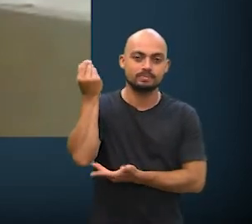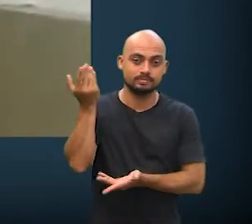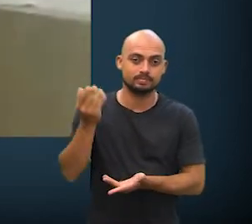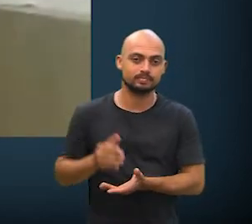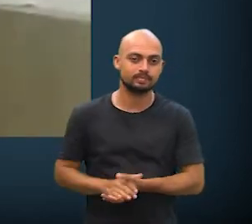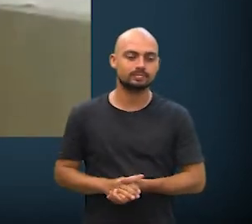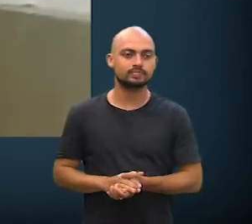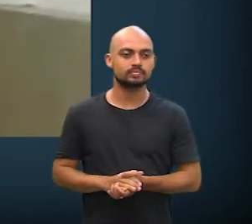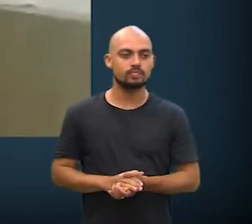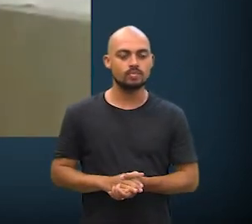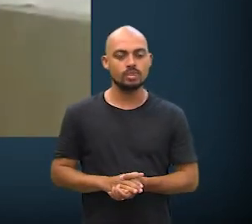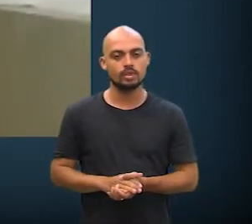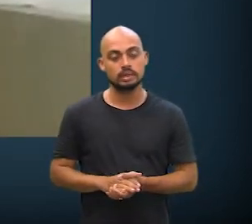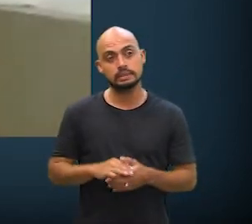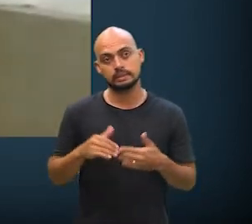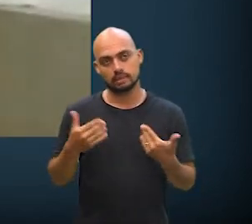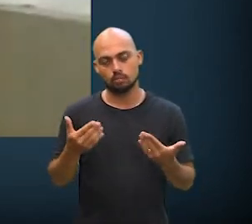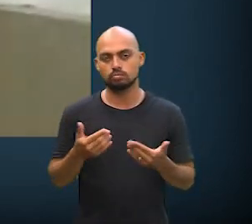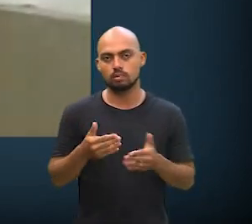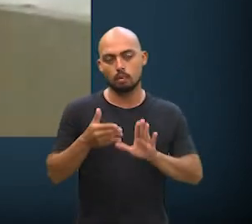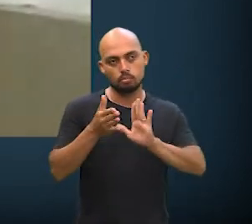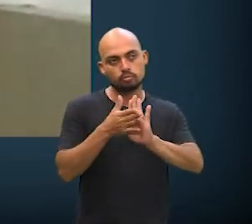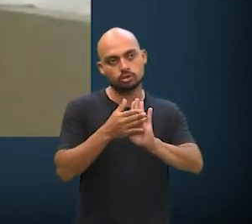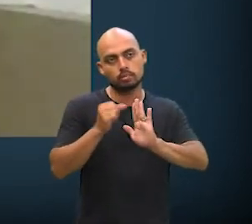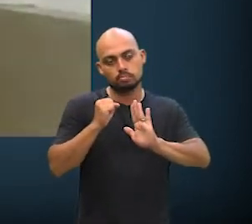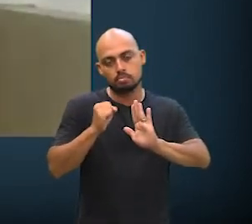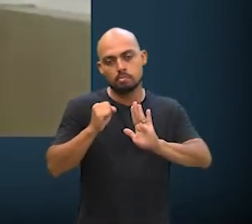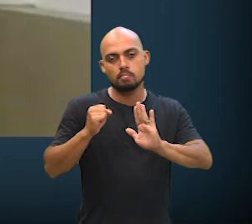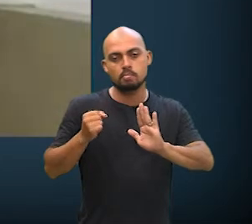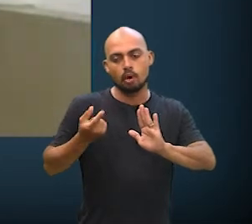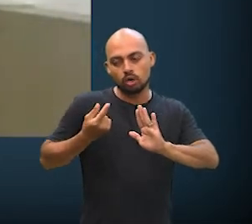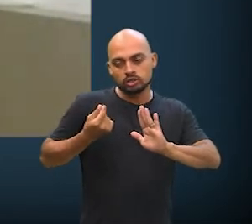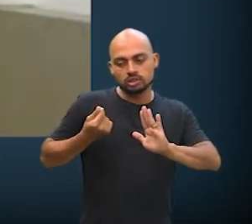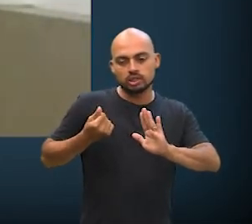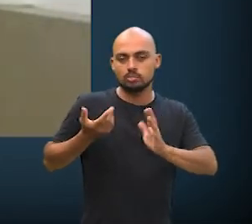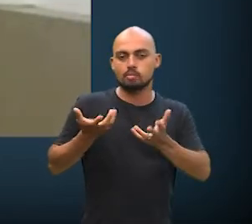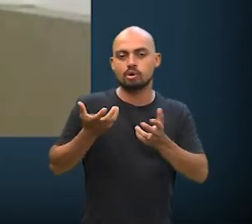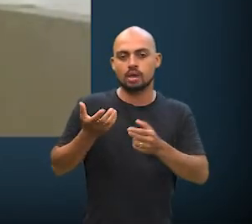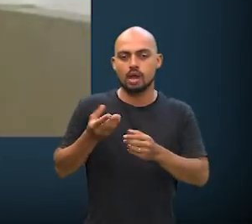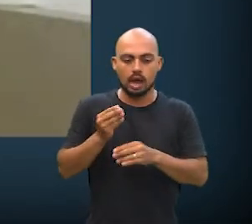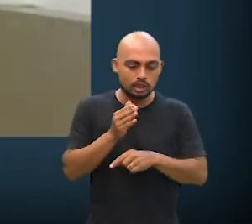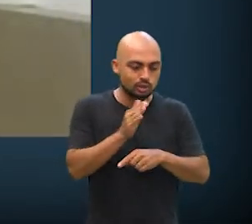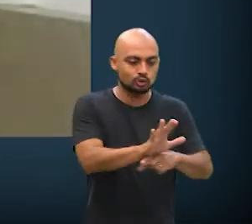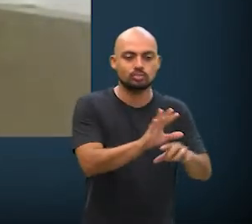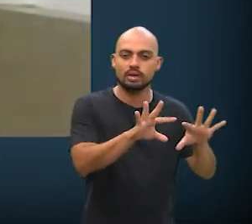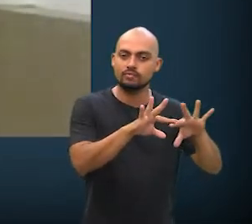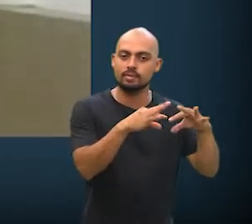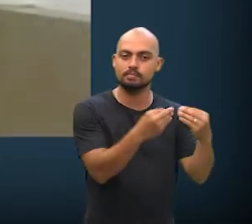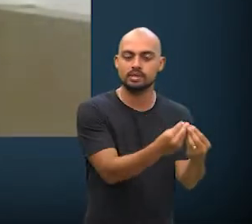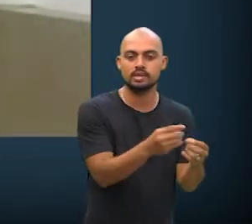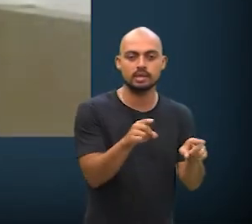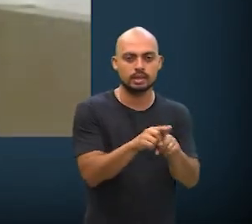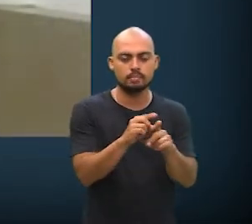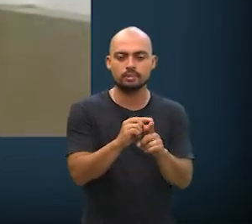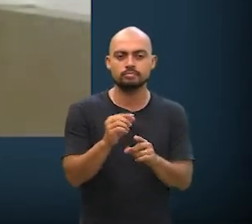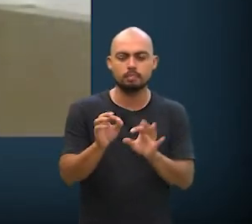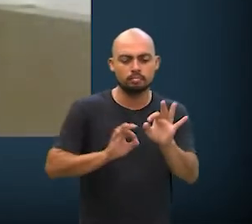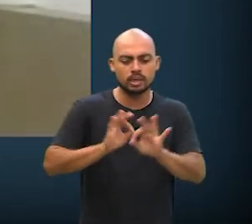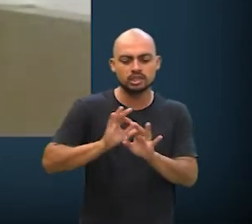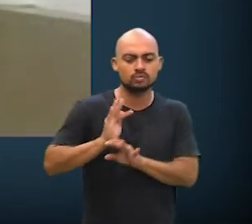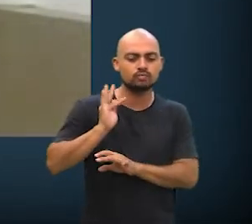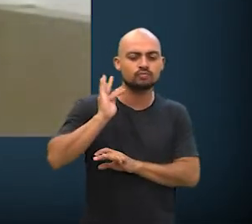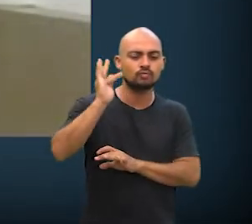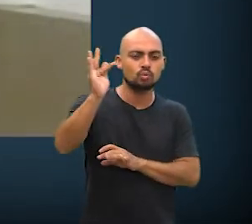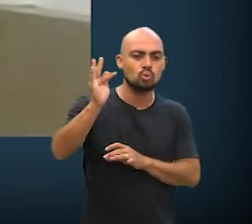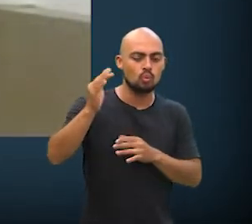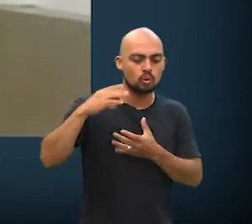pode ser um propósito ter dinheiro, porque eu quero proporcionar bem-estar para minha família, quero cuidar da minha velhice. Então, esse meu